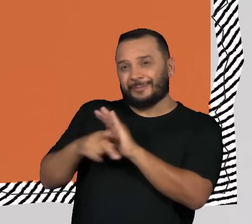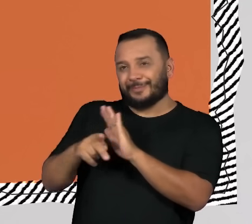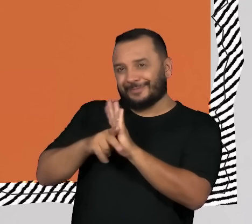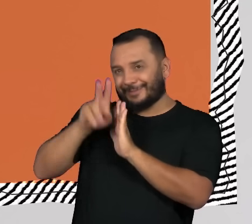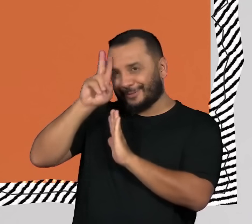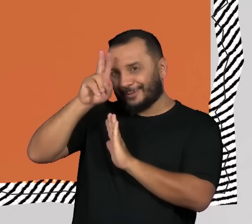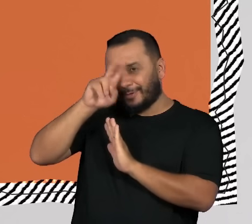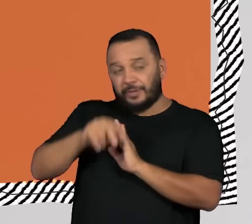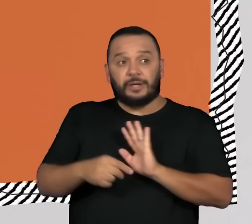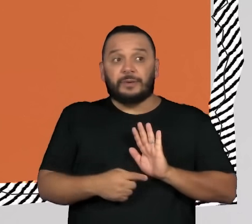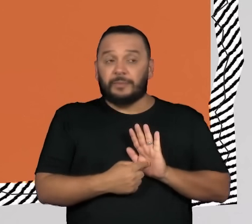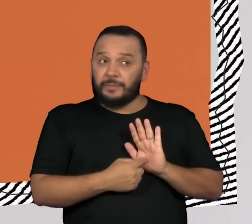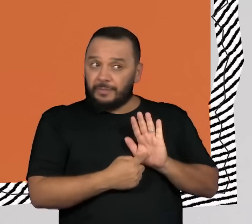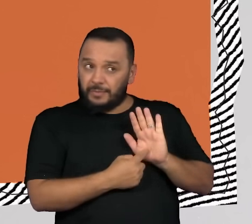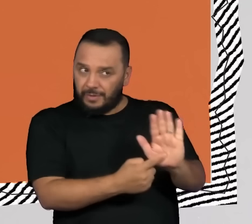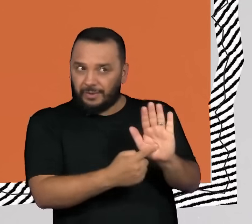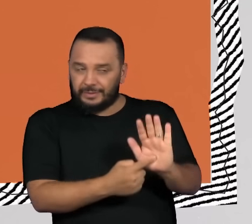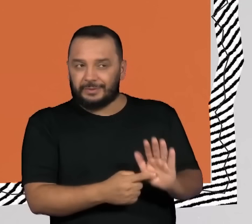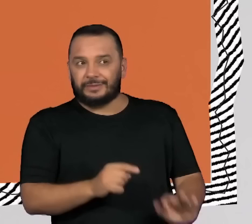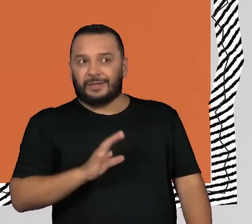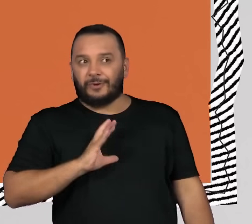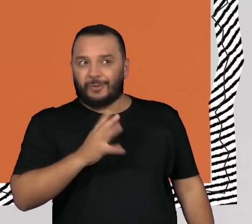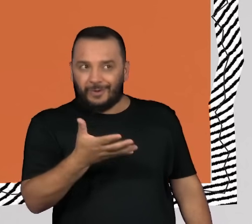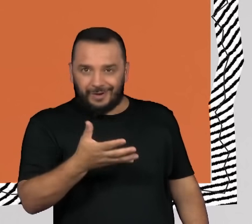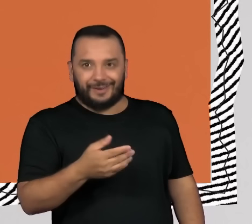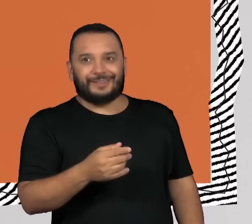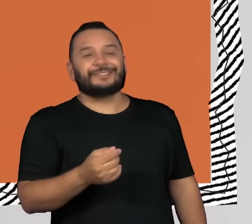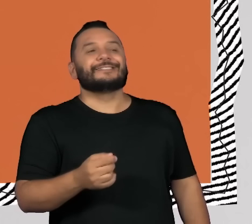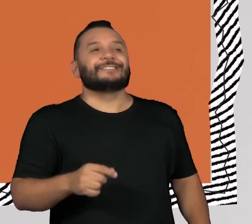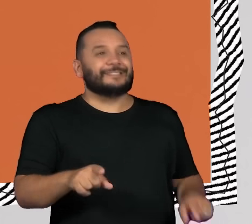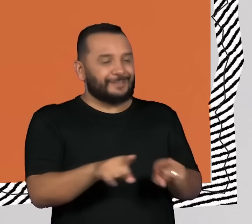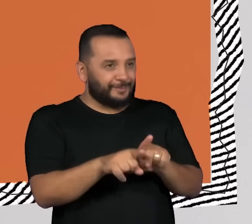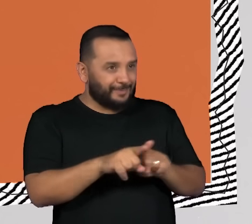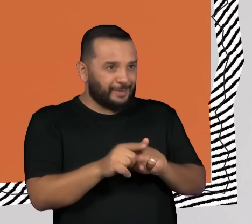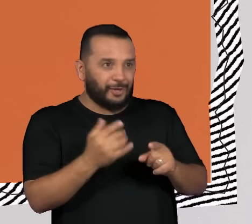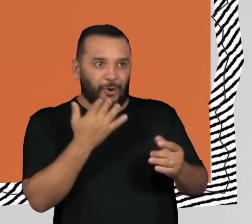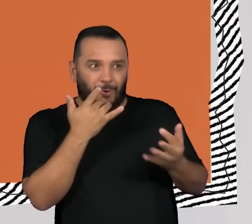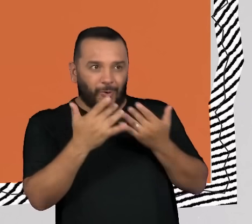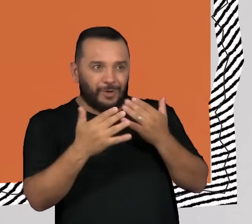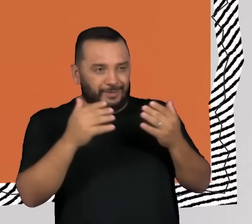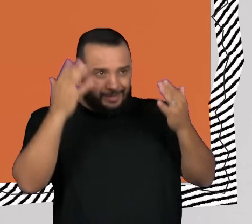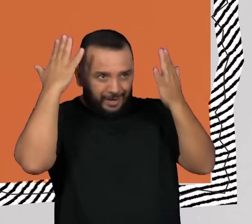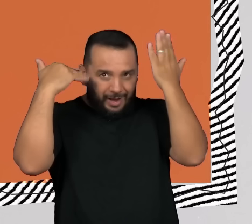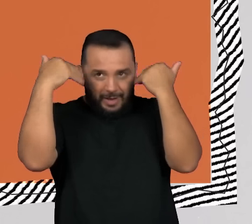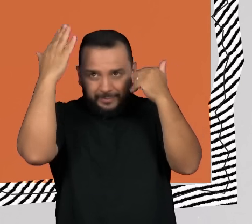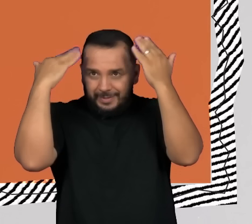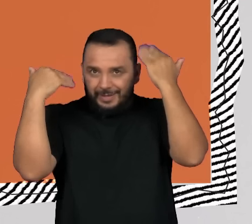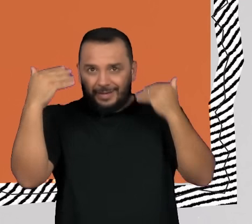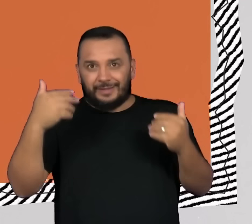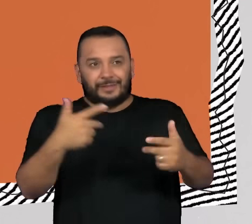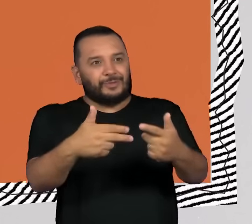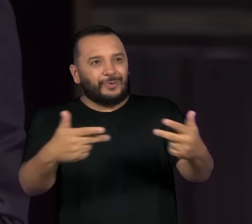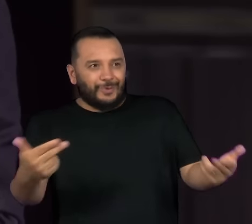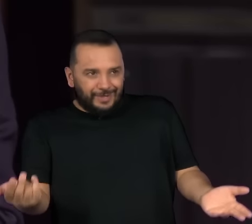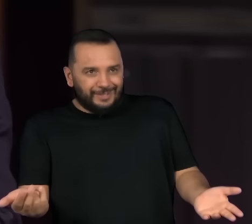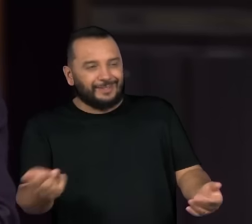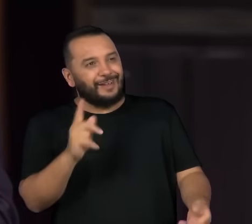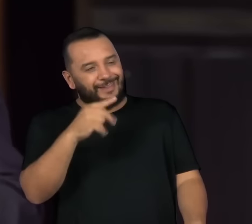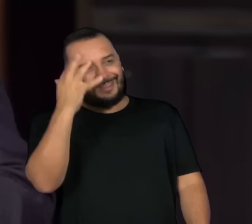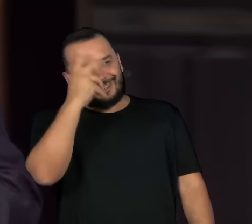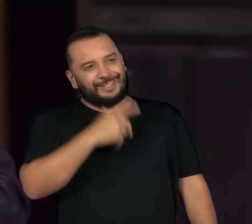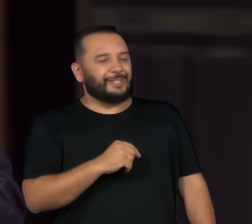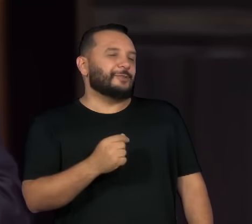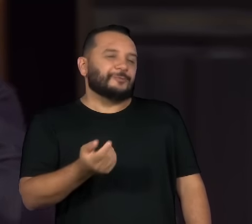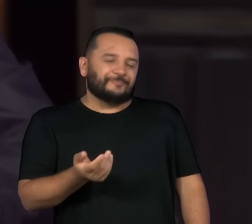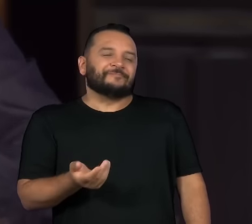que mostra uma ousadia, né? E são cores, às vezes, do cabelo, são cores das coisas. Exatamente. E tal. É lindo, o livro